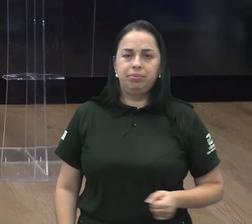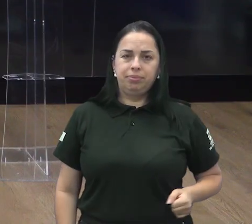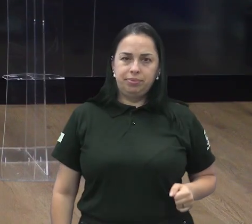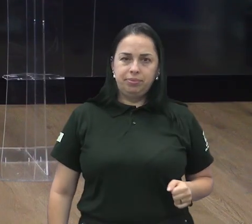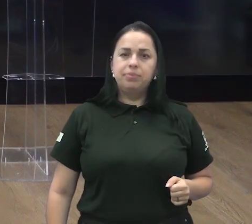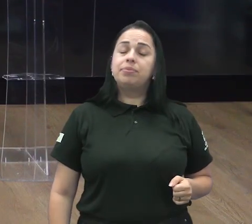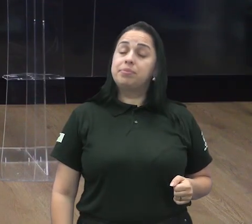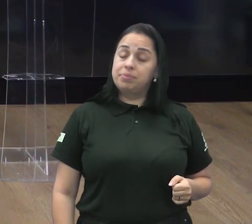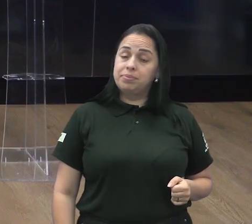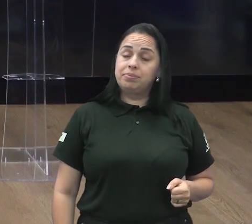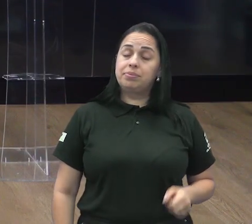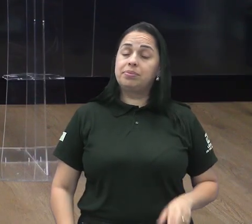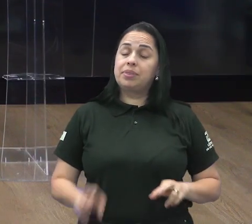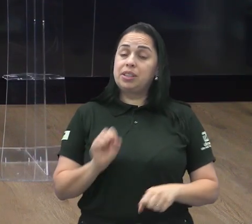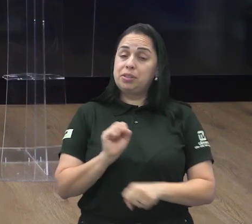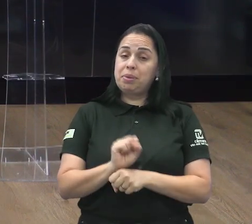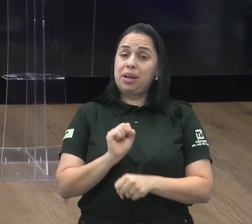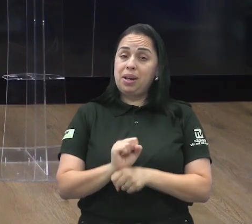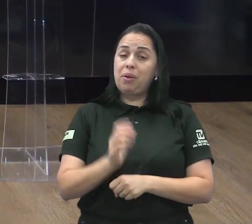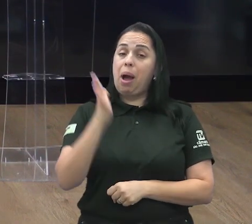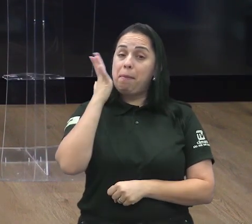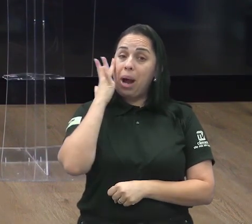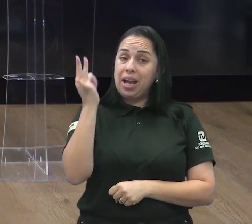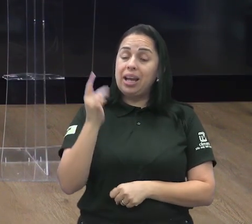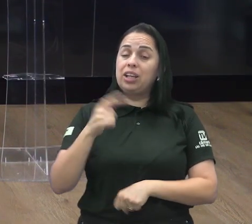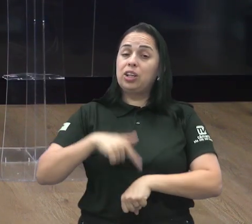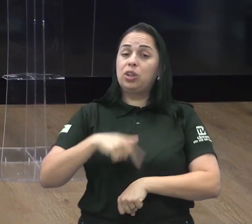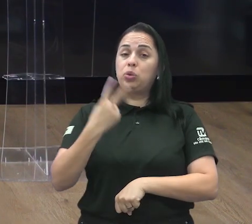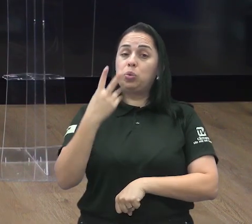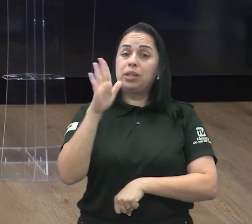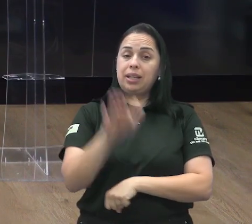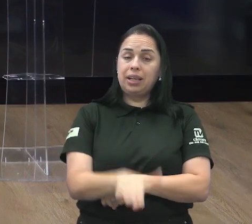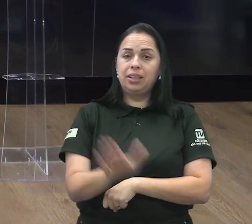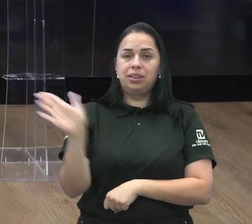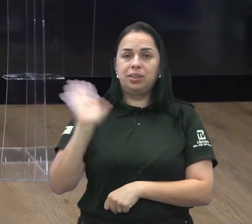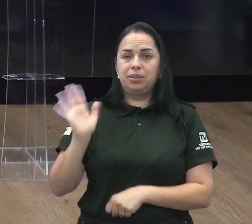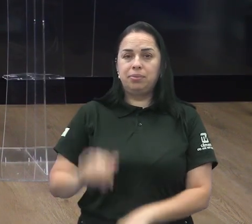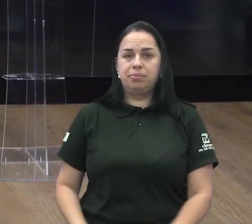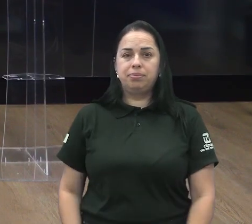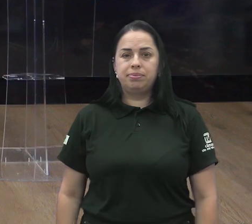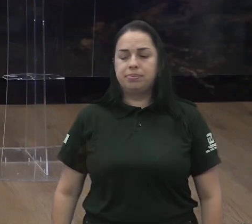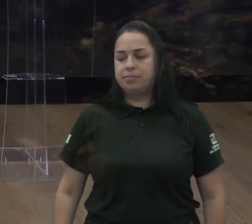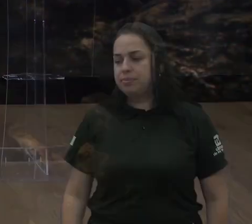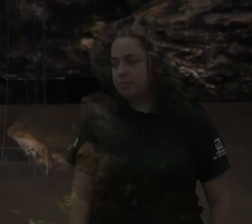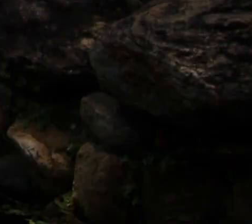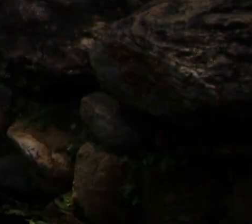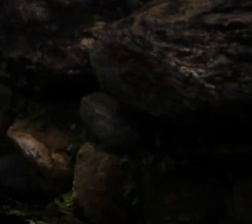Câmara SJC. Te espero aqui de novo amanhã às 2 horas da tarde. Até lá!